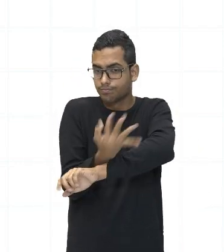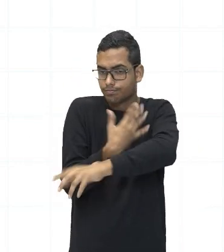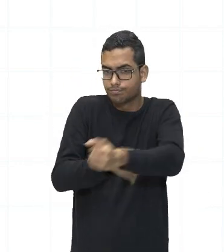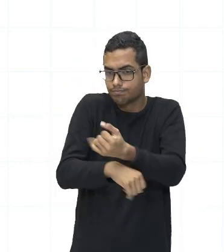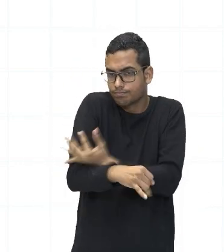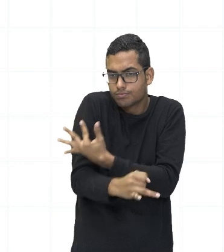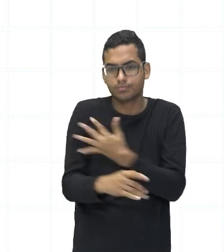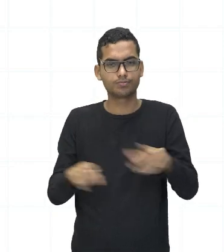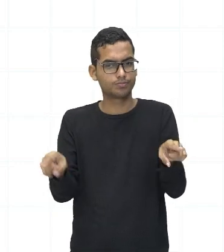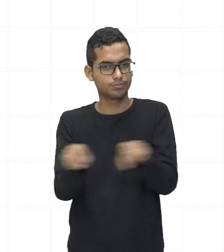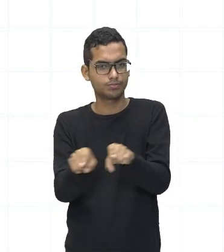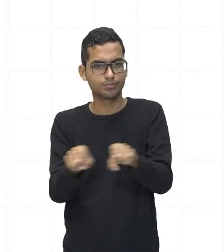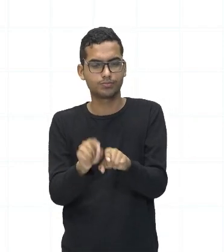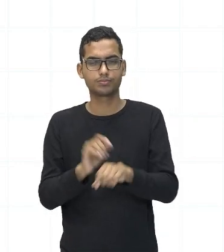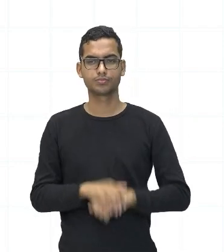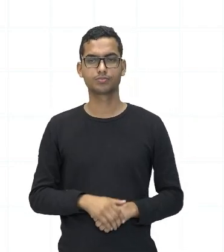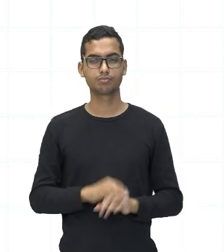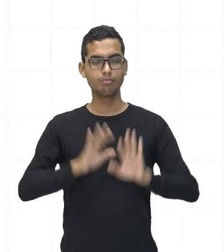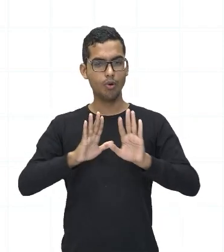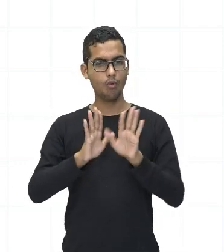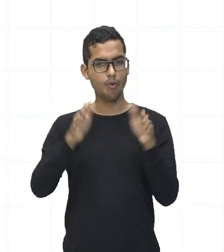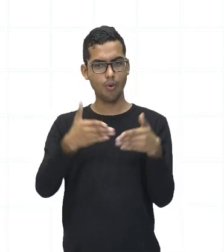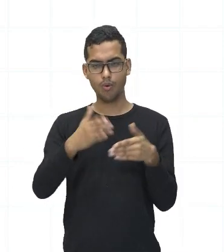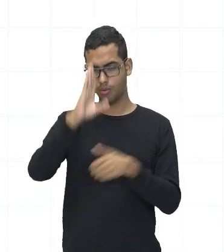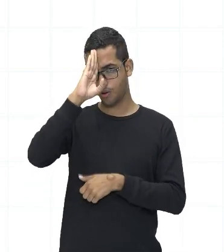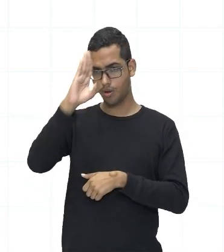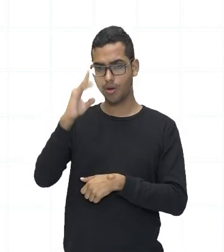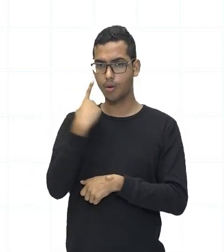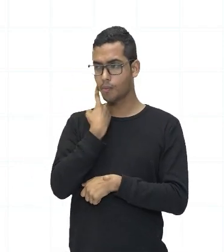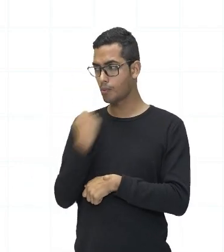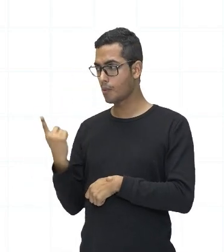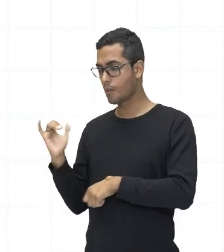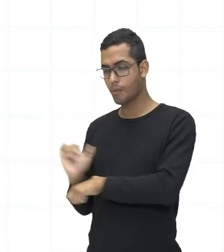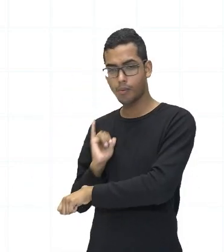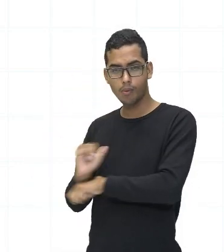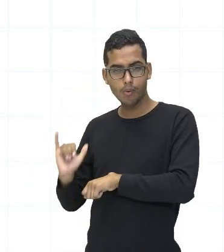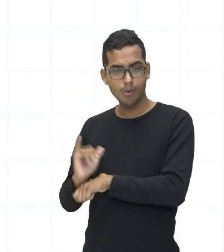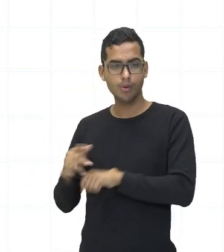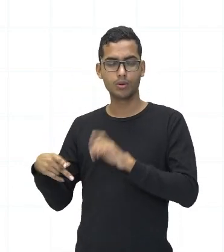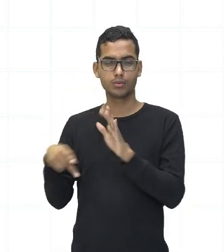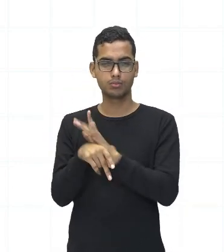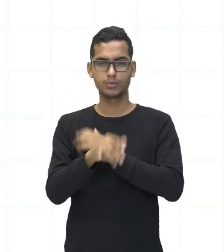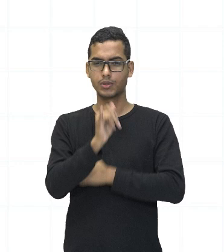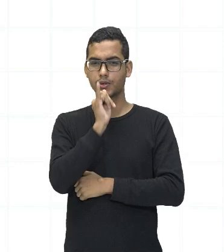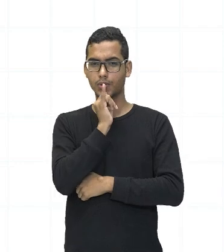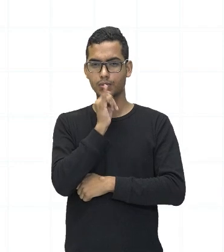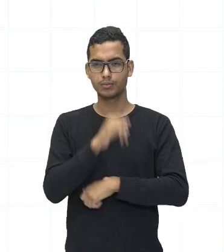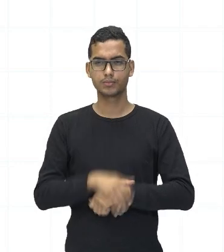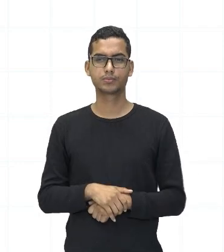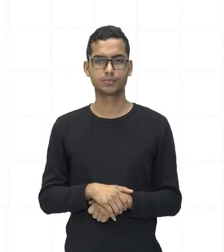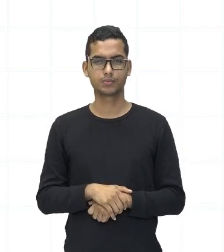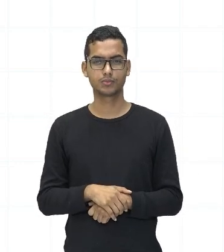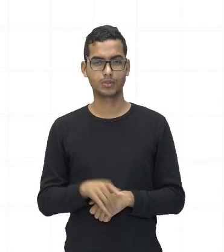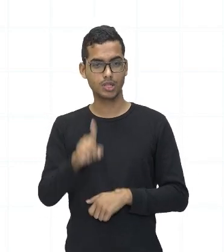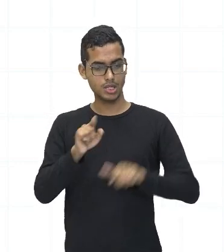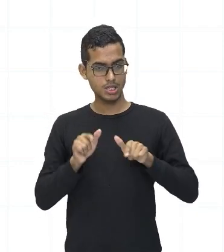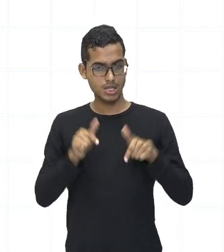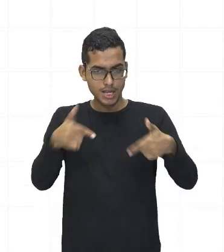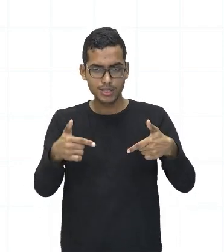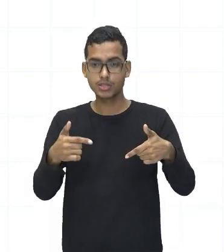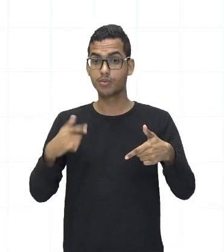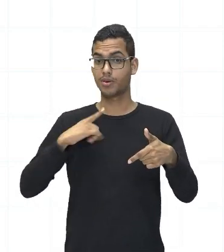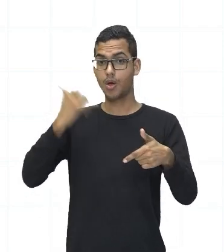leitor, mas aqui o recurso estratégico é o do exemplo. O que você deve fazer para